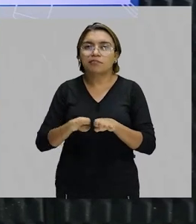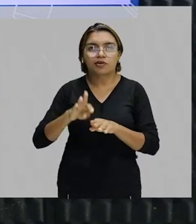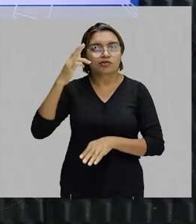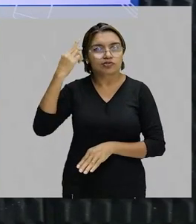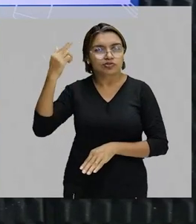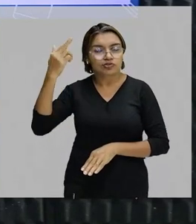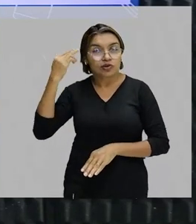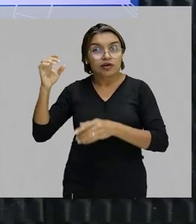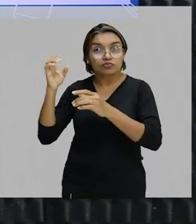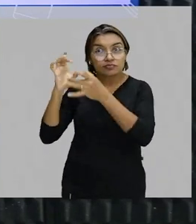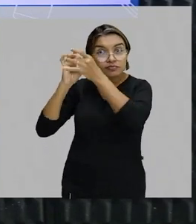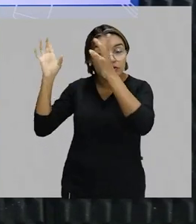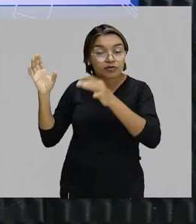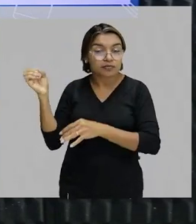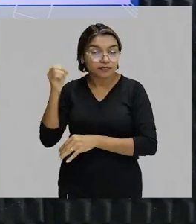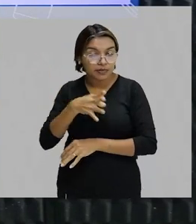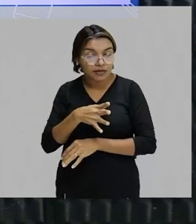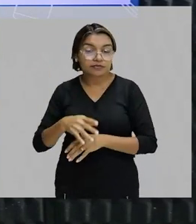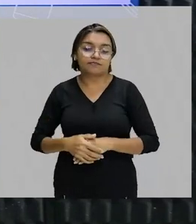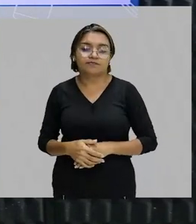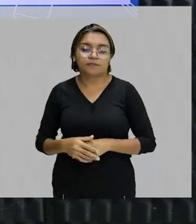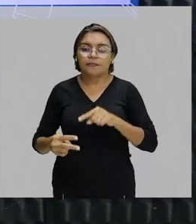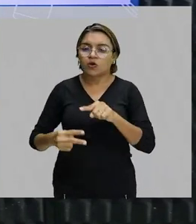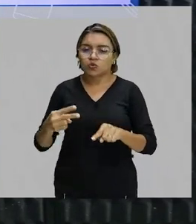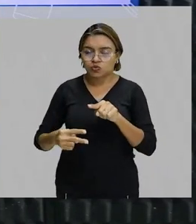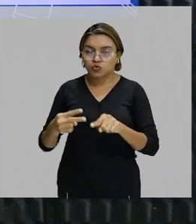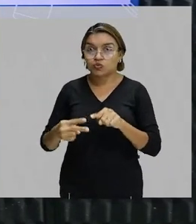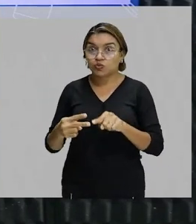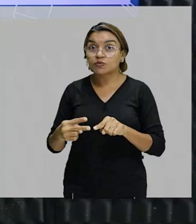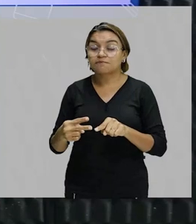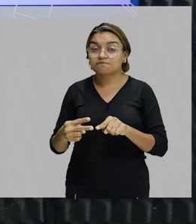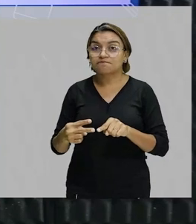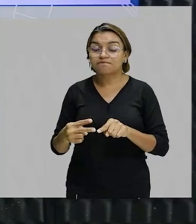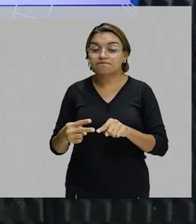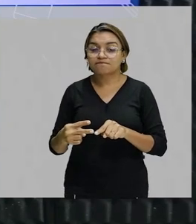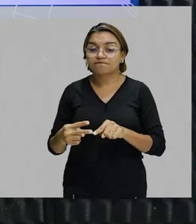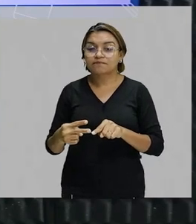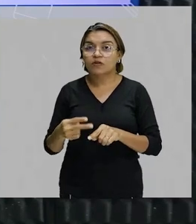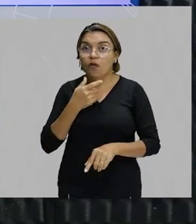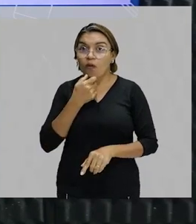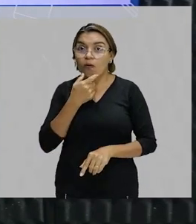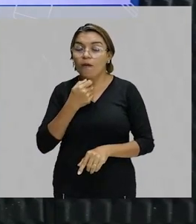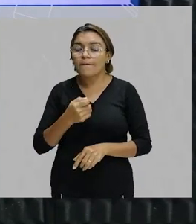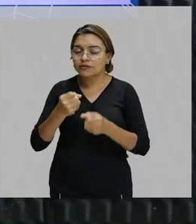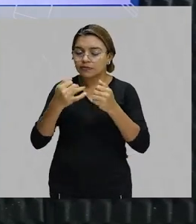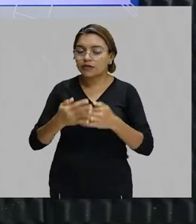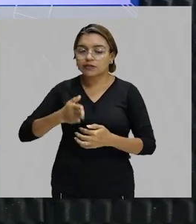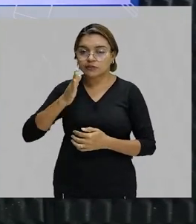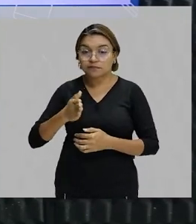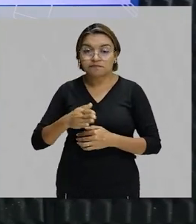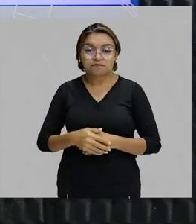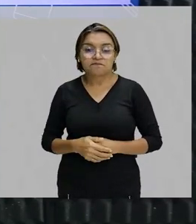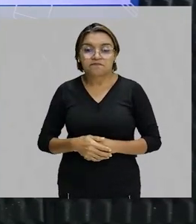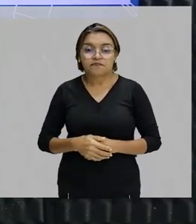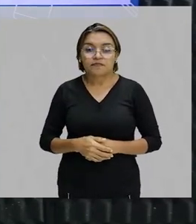do neoliberalismo com as teorias desses dois economistas que eu te falei o friedman e o stigler para os